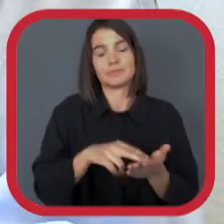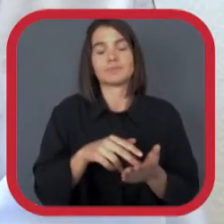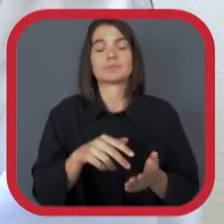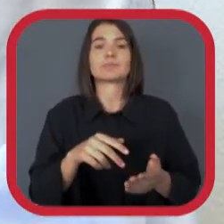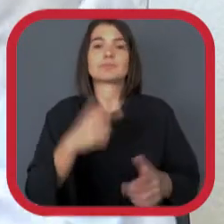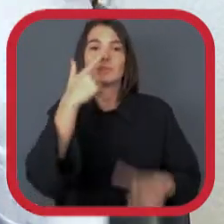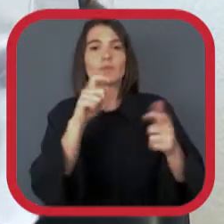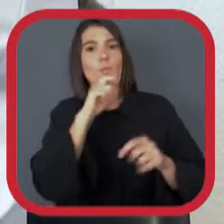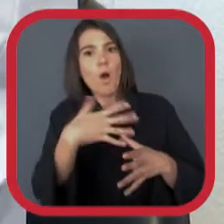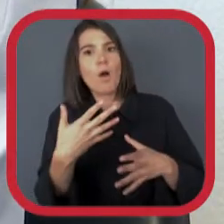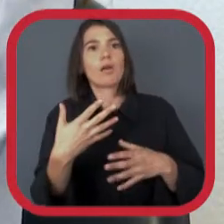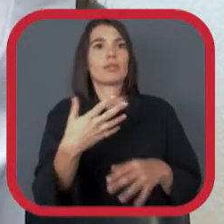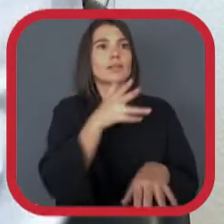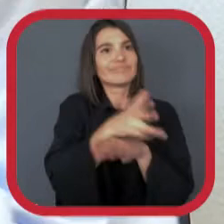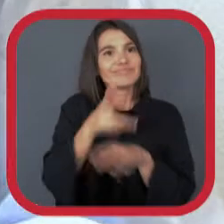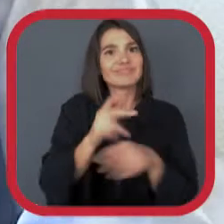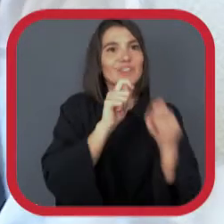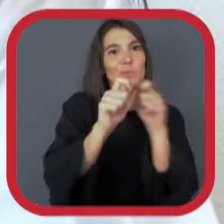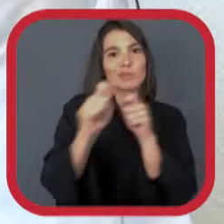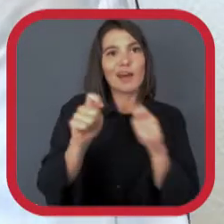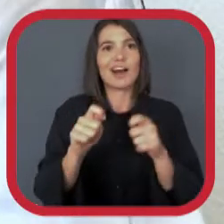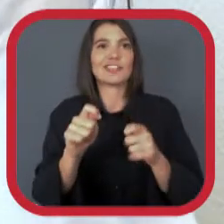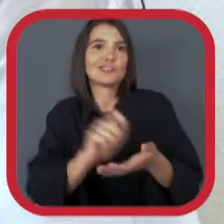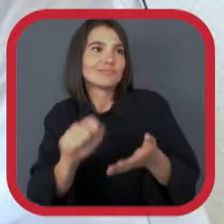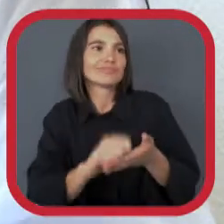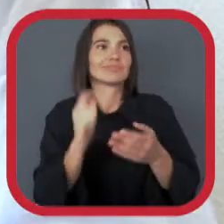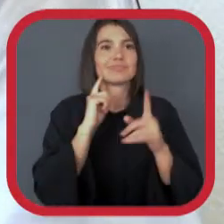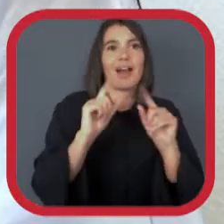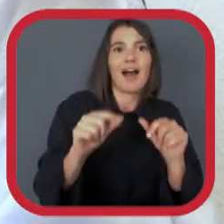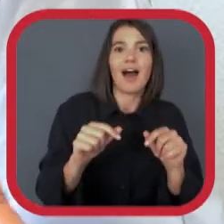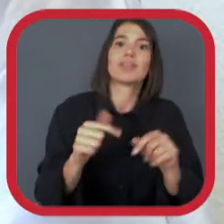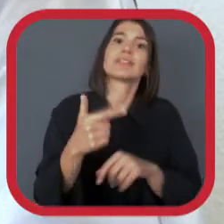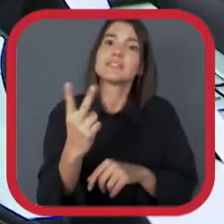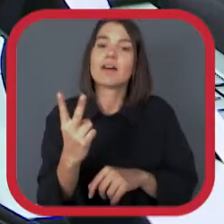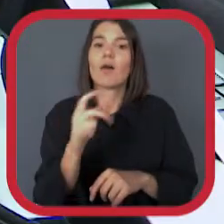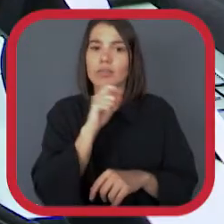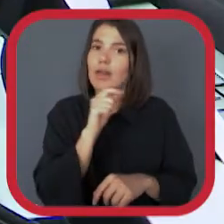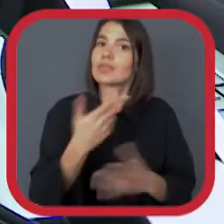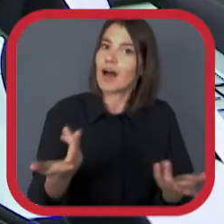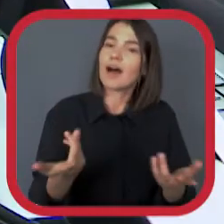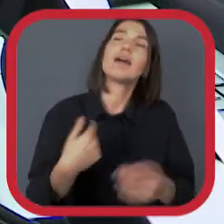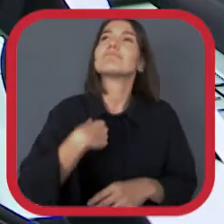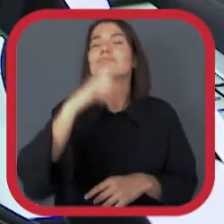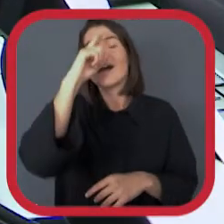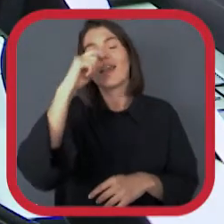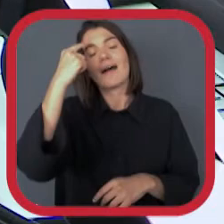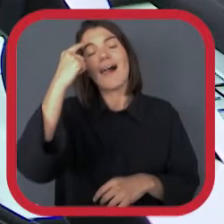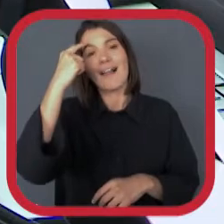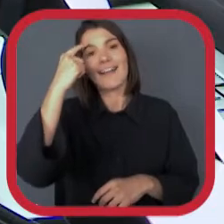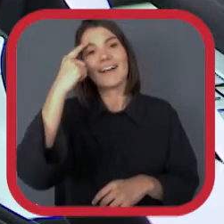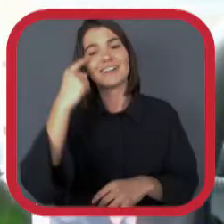as pessoas podem de facto fazer reportagens, escrita, rádio, televisão. É uma memória que